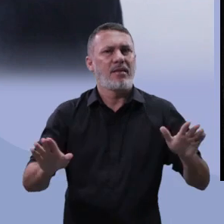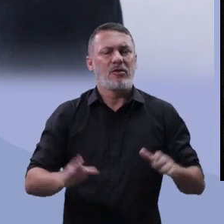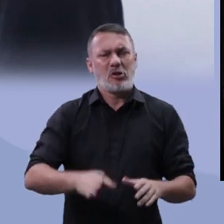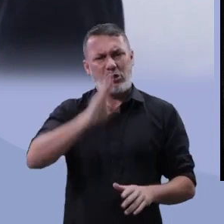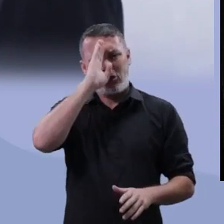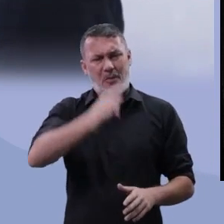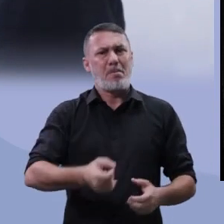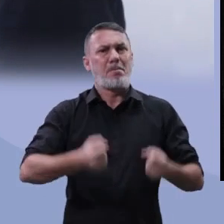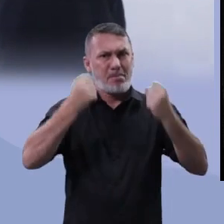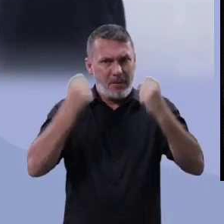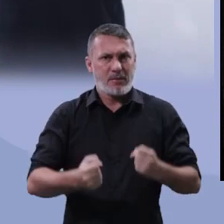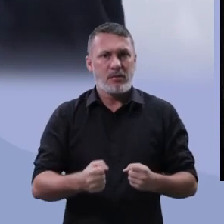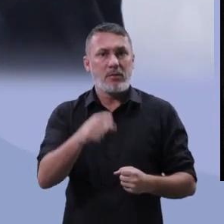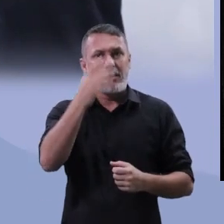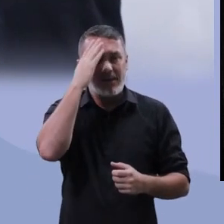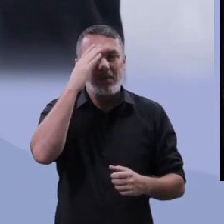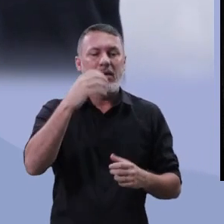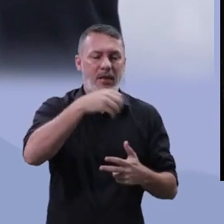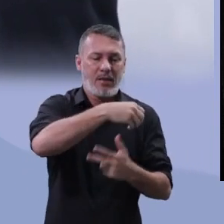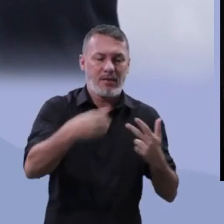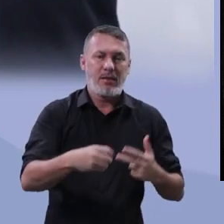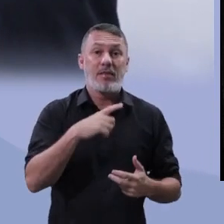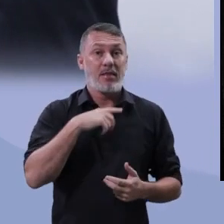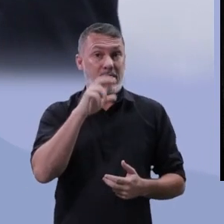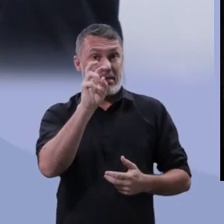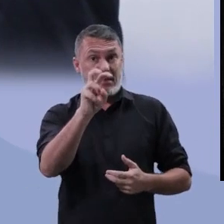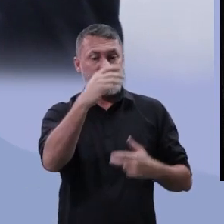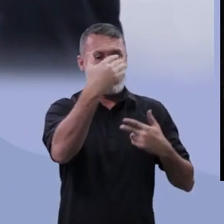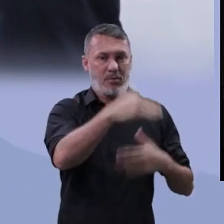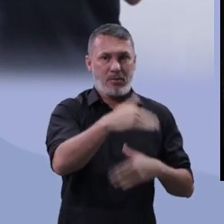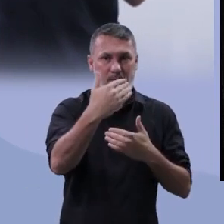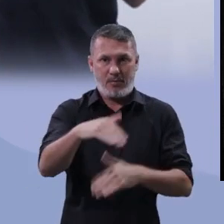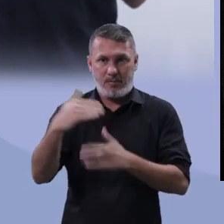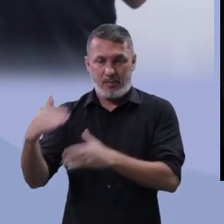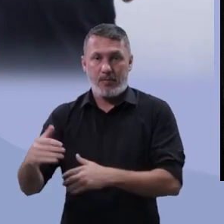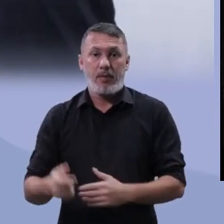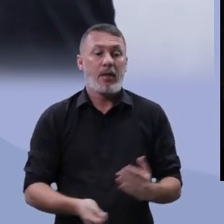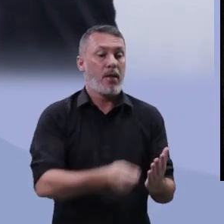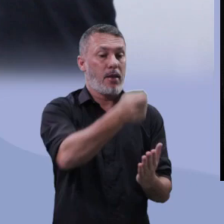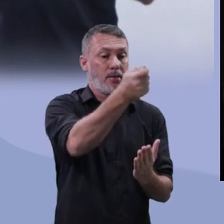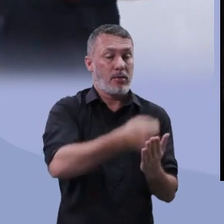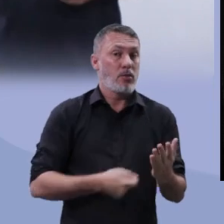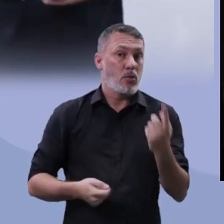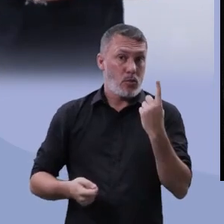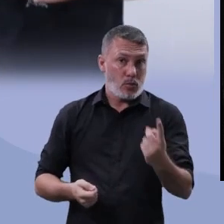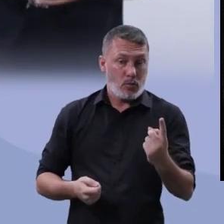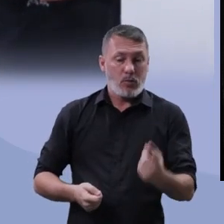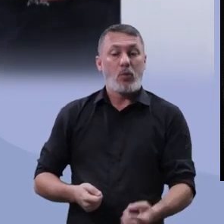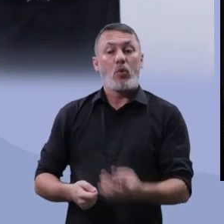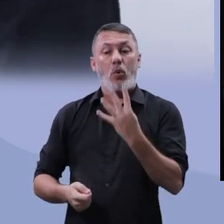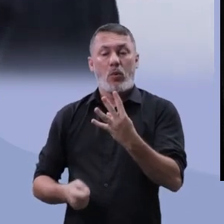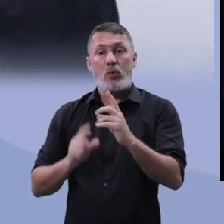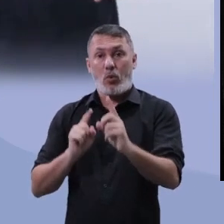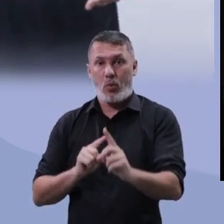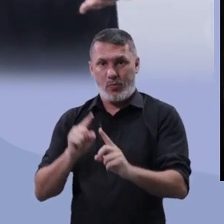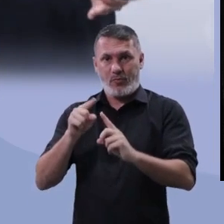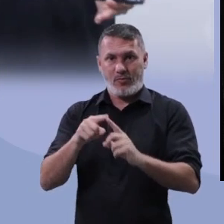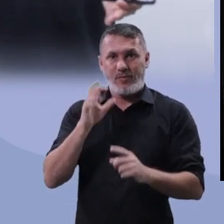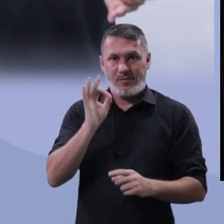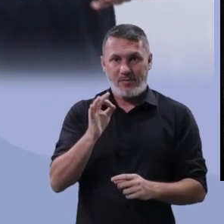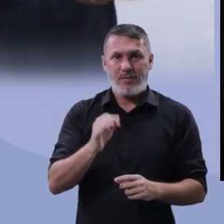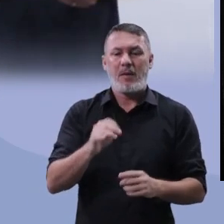com ninguém. Né? Você tem 5 provas no Enem, tirando a redação, né? Você tem 4 provas objetivas, tá